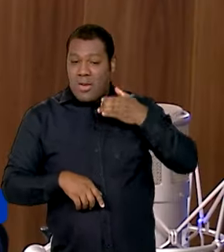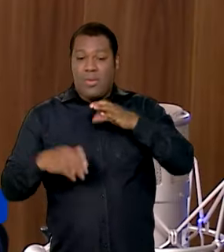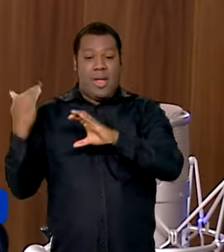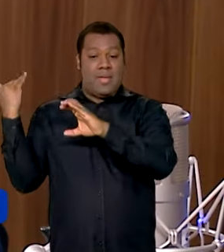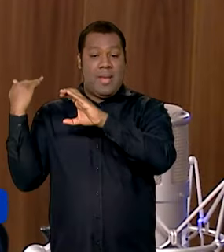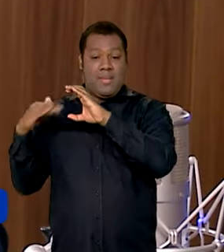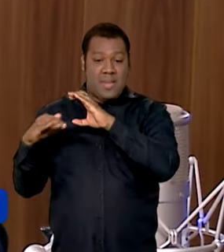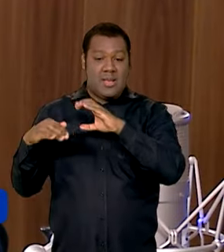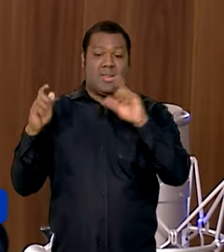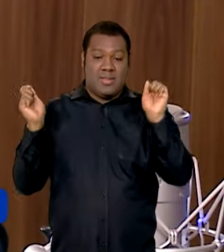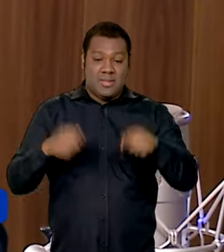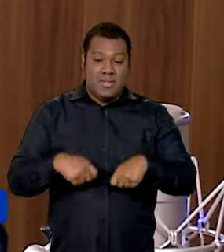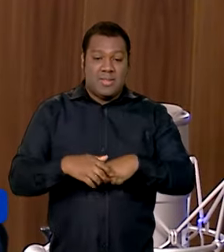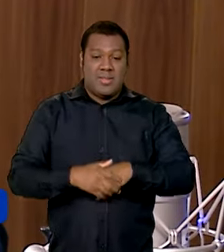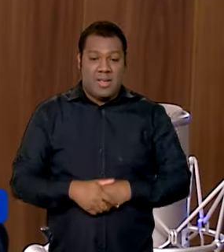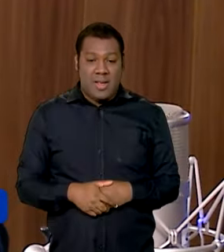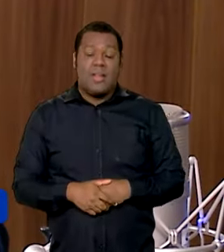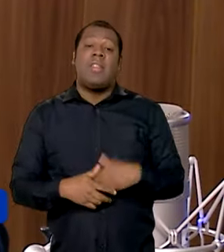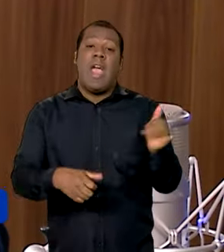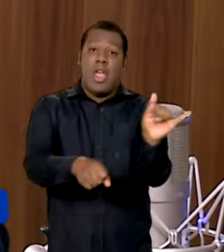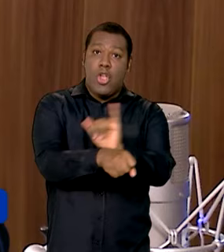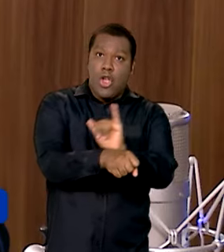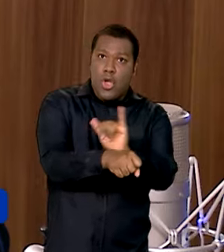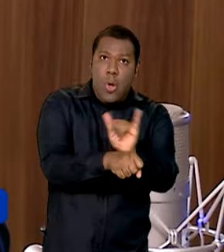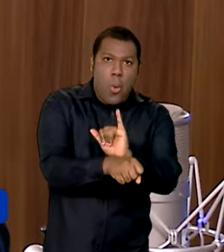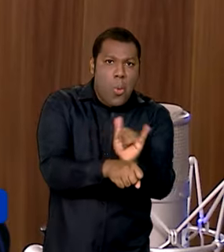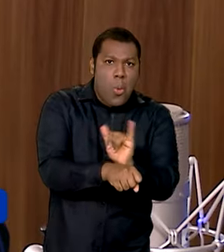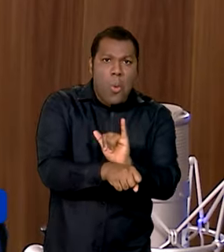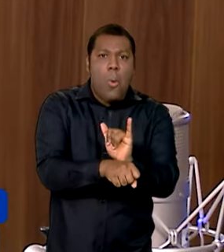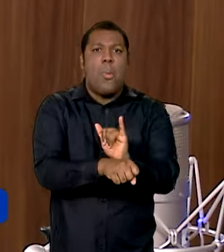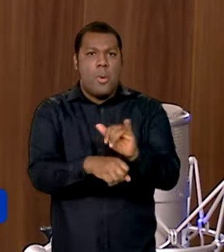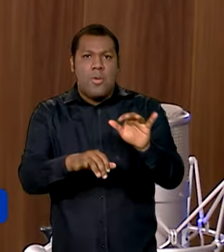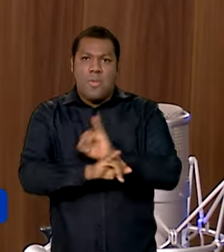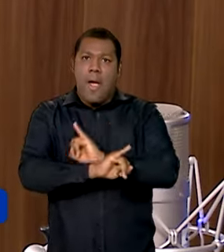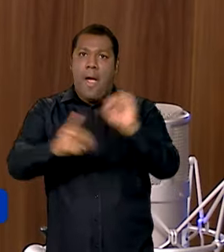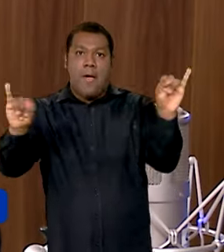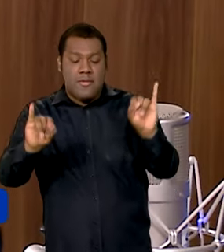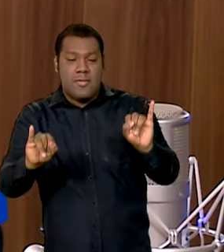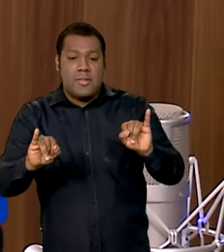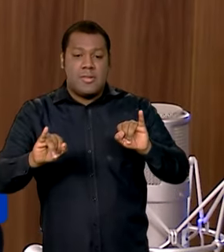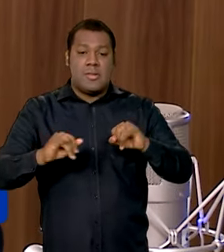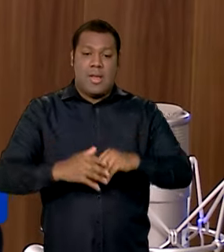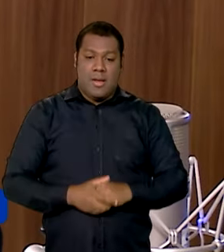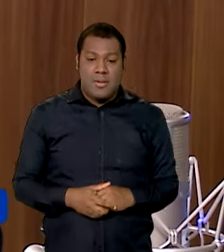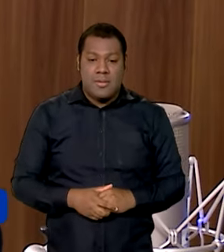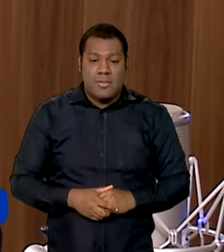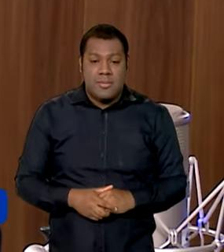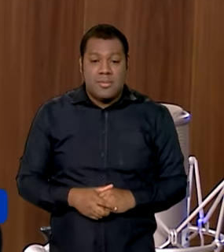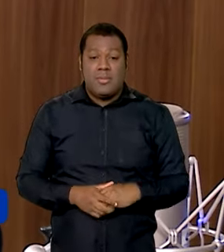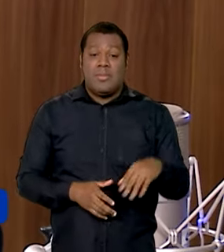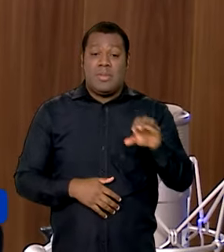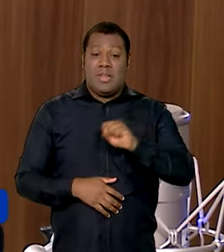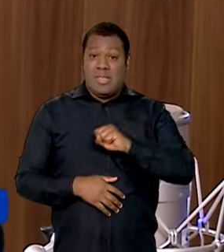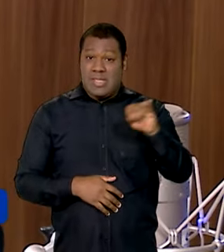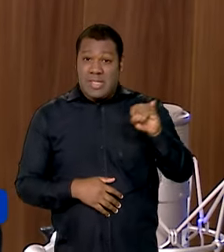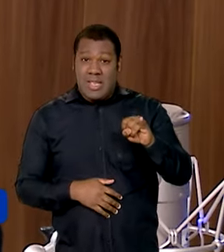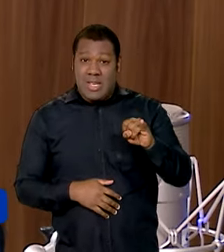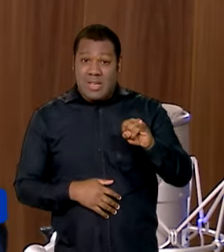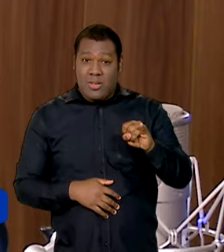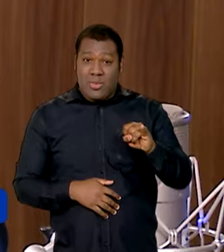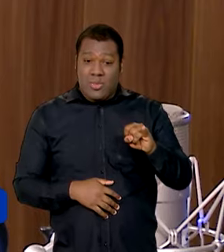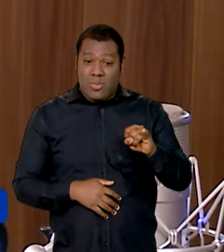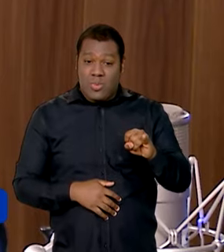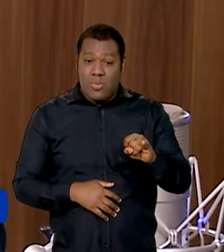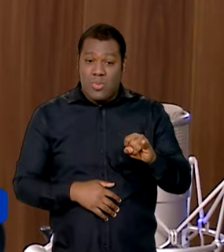YouTube assistindo um filme mensagem vai entrar se a situação do desastre for um nível muito alto as